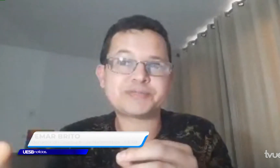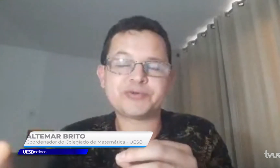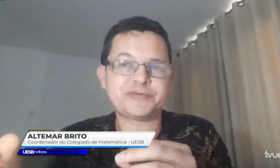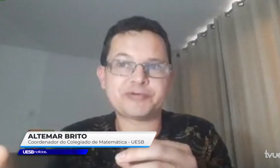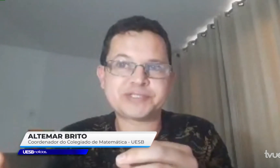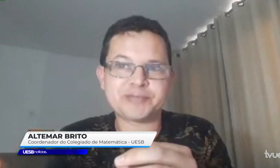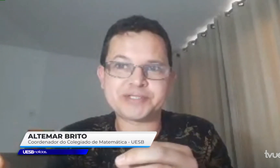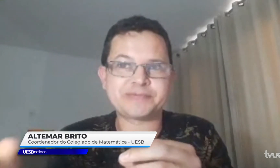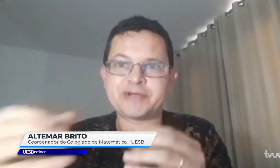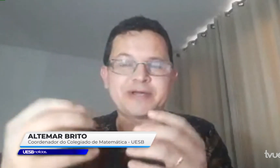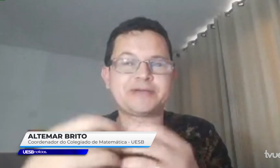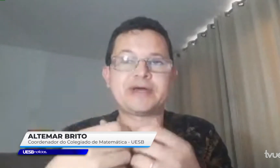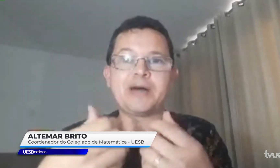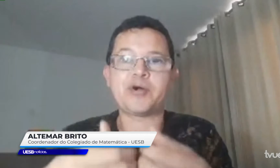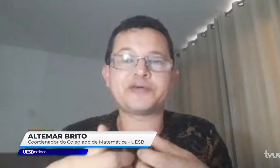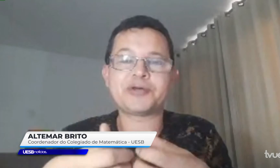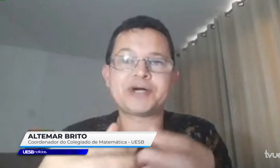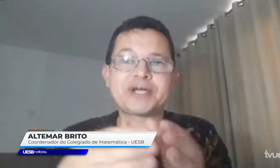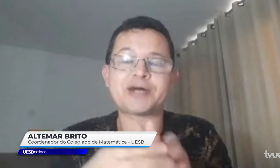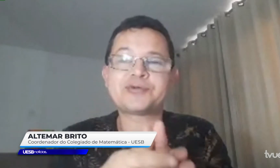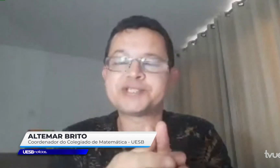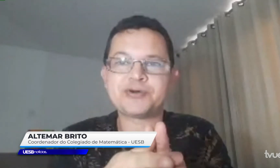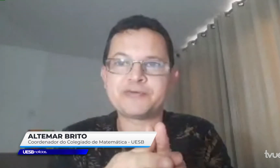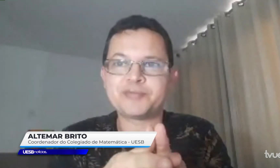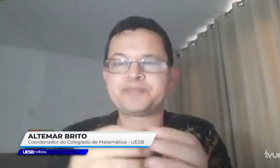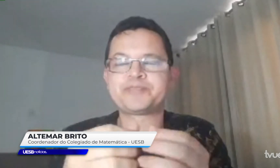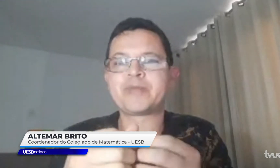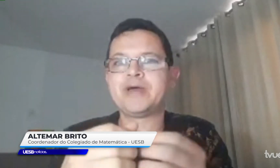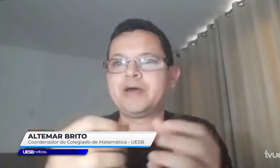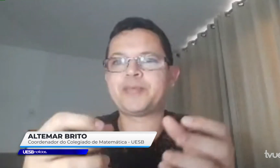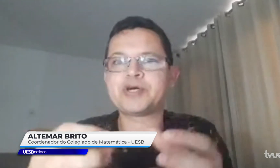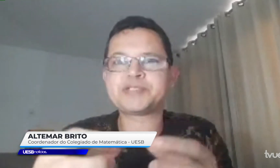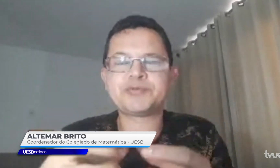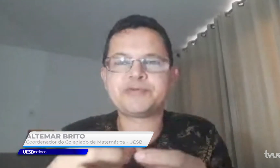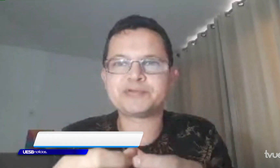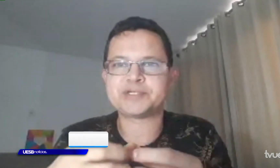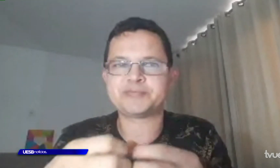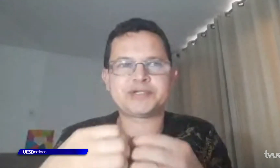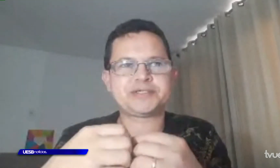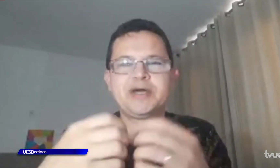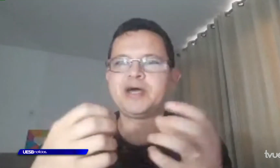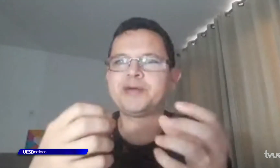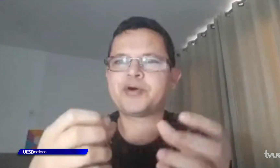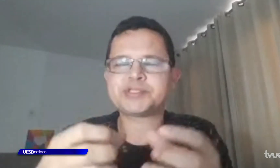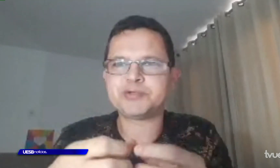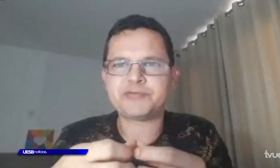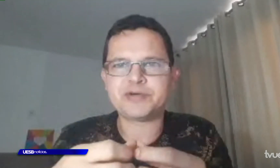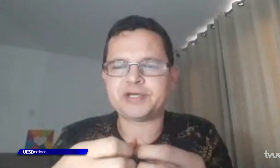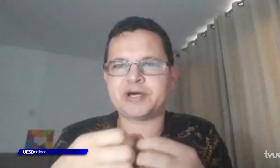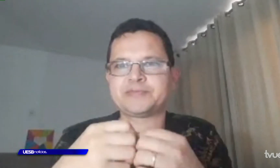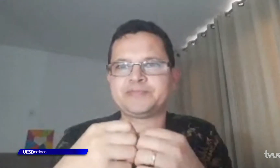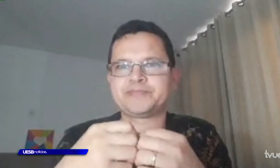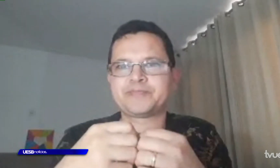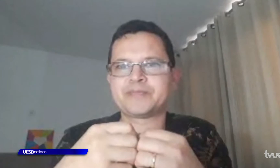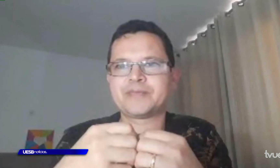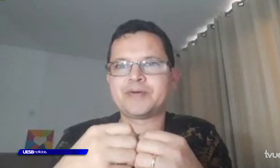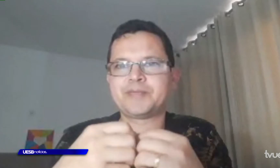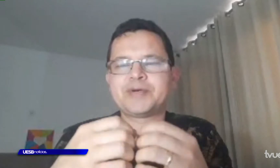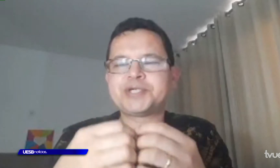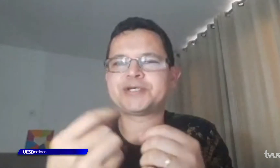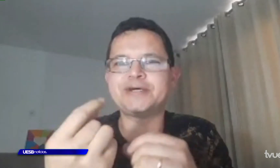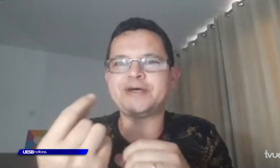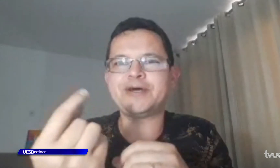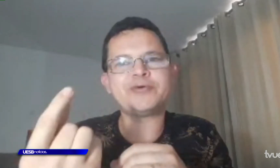muito próximo do final do semestre a prova do ENADE 14 de novembro é próximo do final de semana é próximo de um feriado